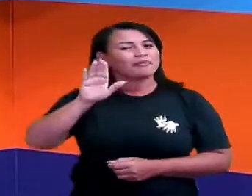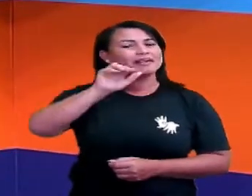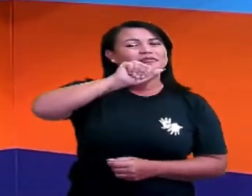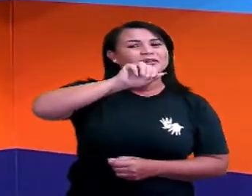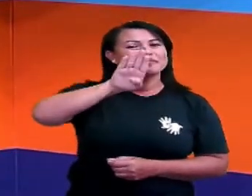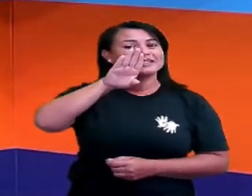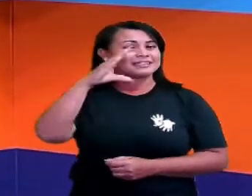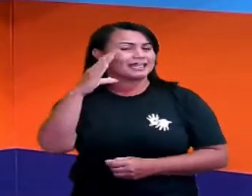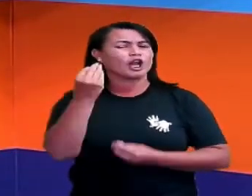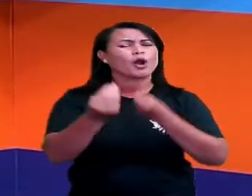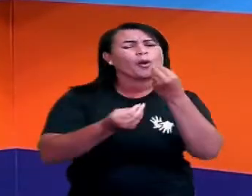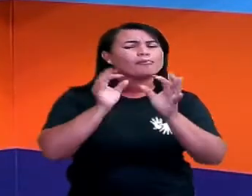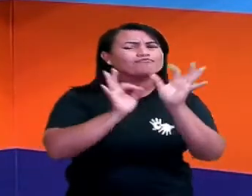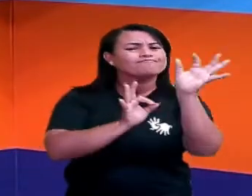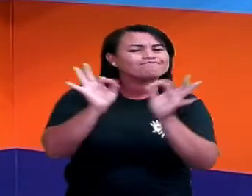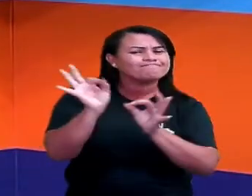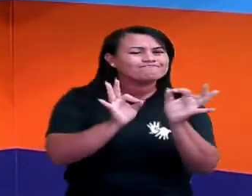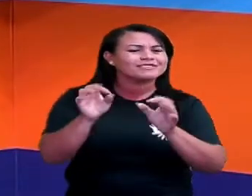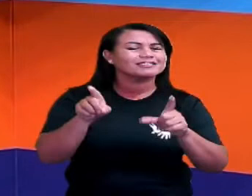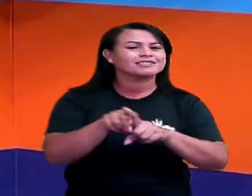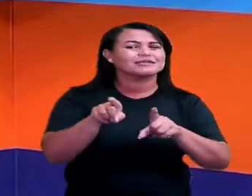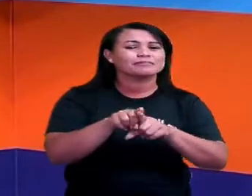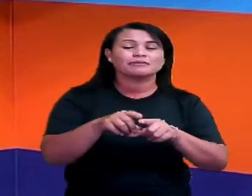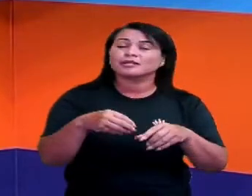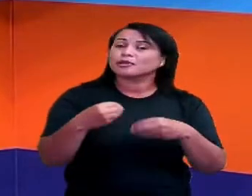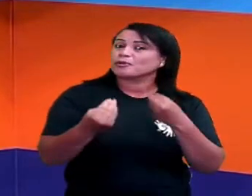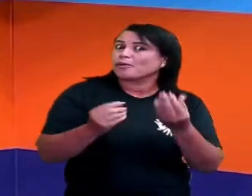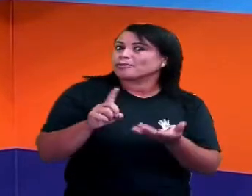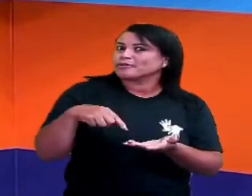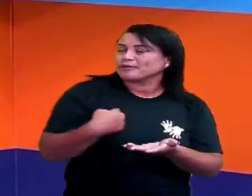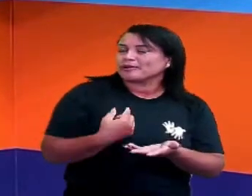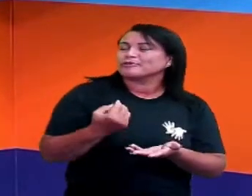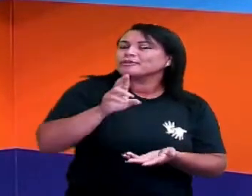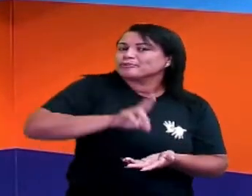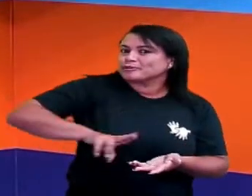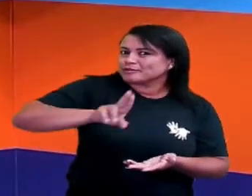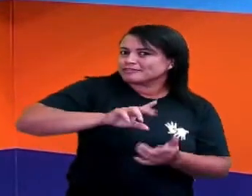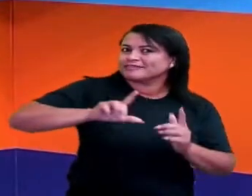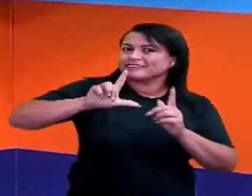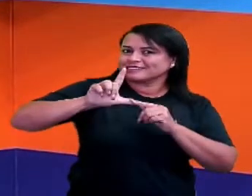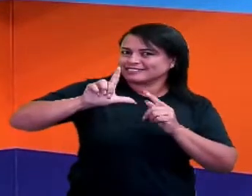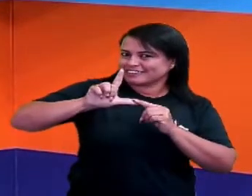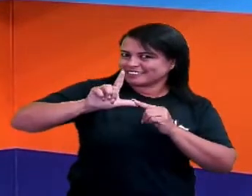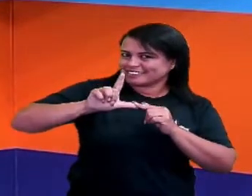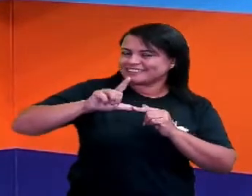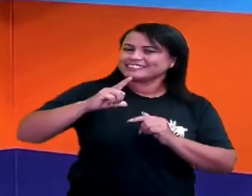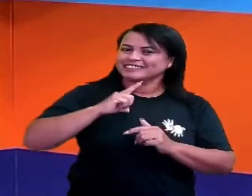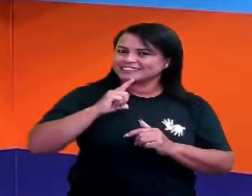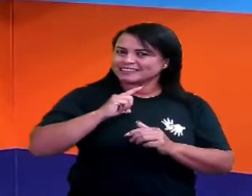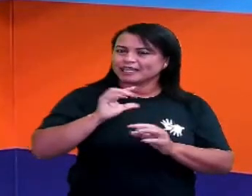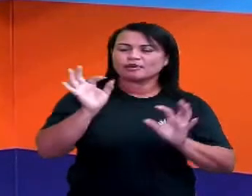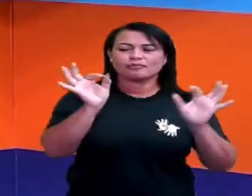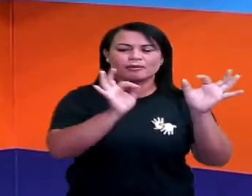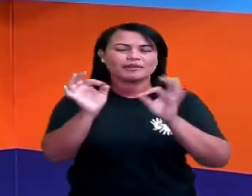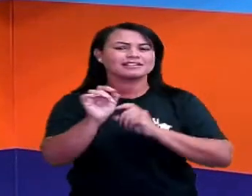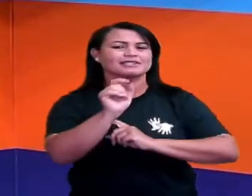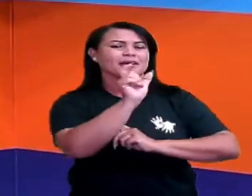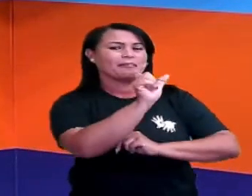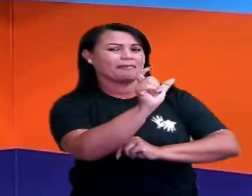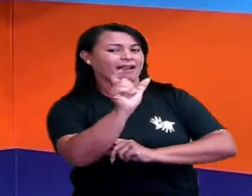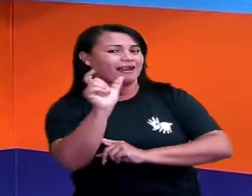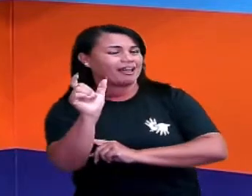sobre como ele é composto e como é que nós podemos utilizar as letrinhas que tem nele para formar